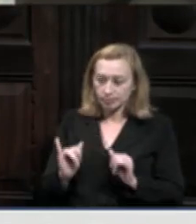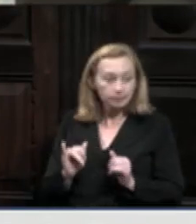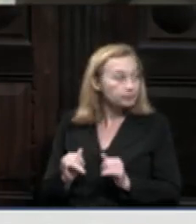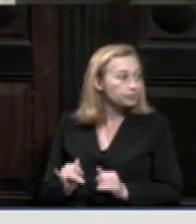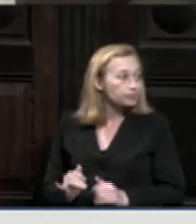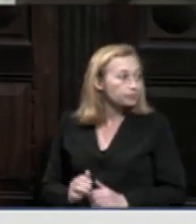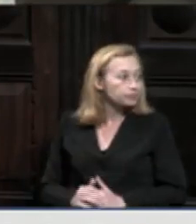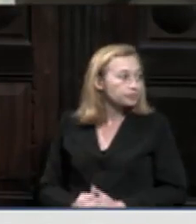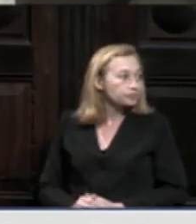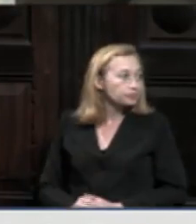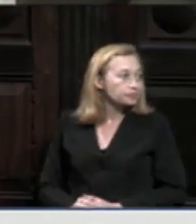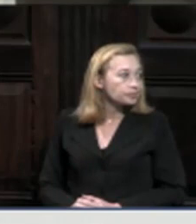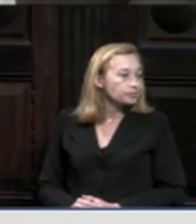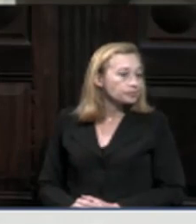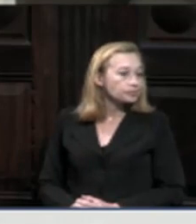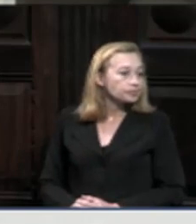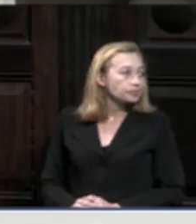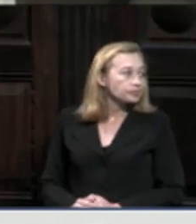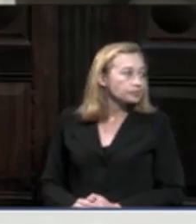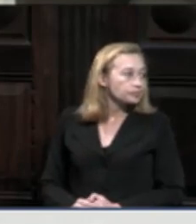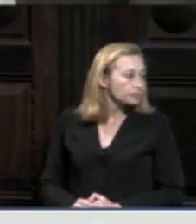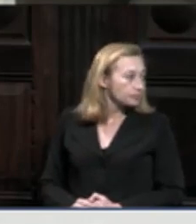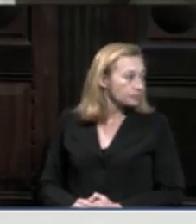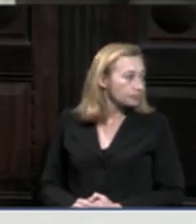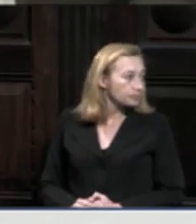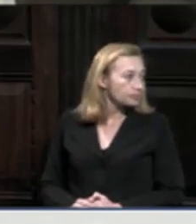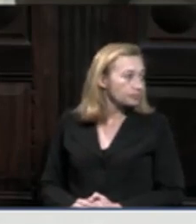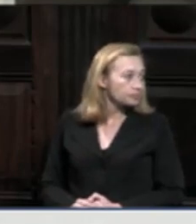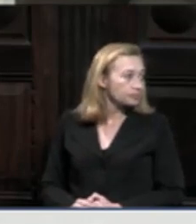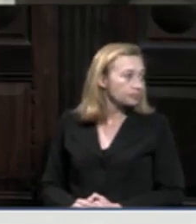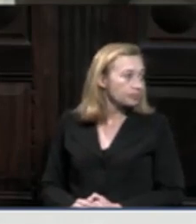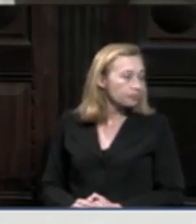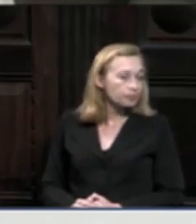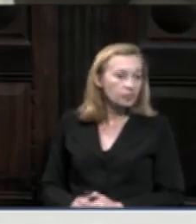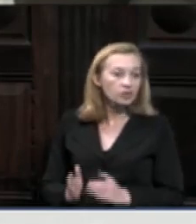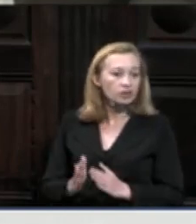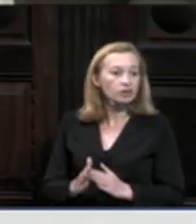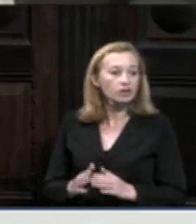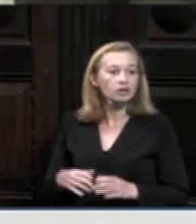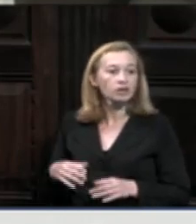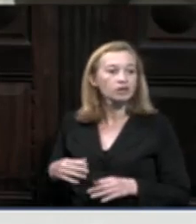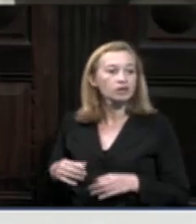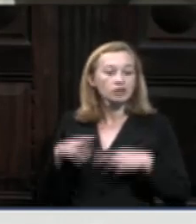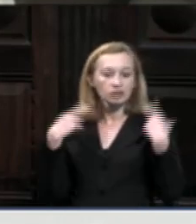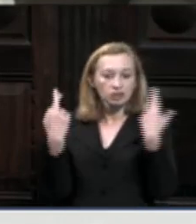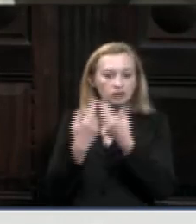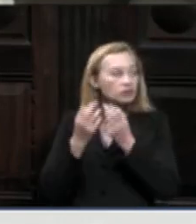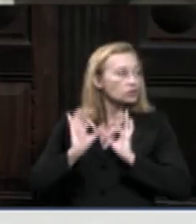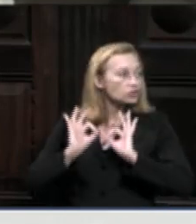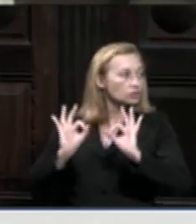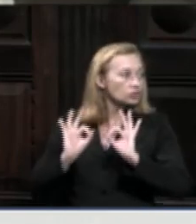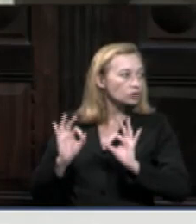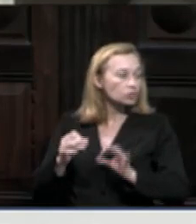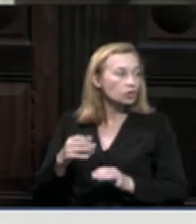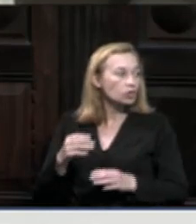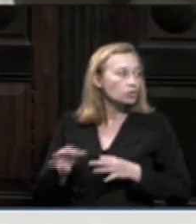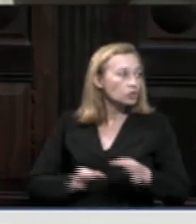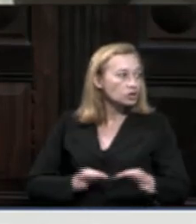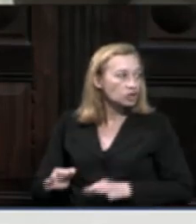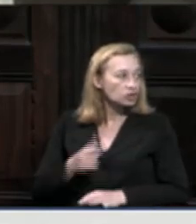Então, procedida a inversão de pauta. Em tramitação ordinária em primeira discussão, projeto de lei